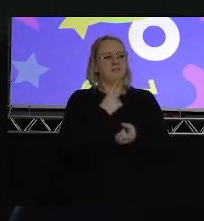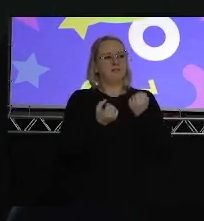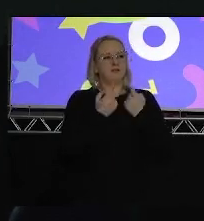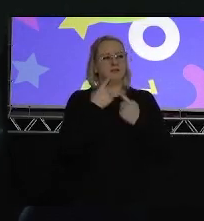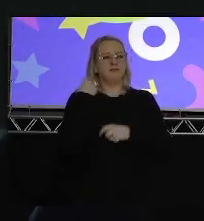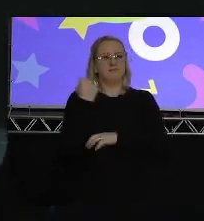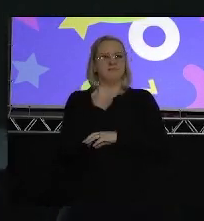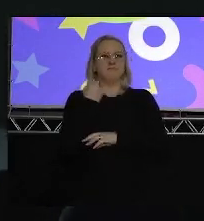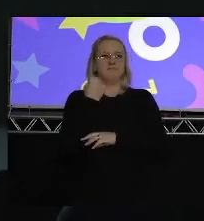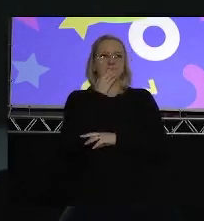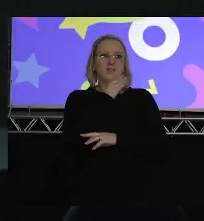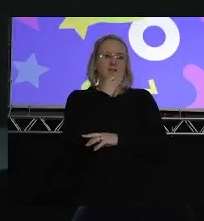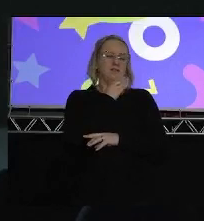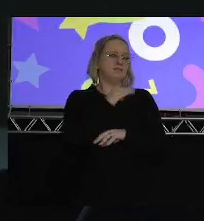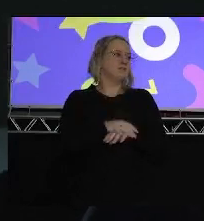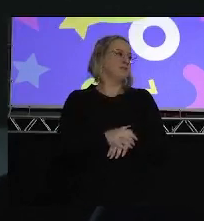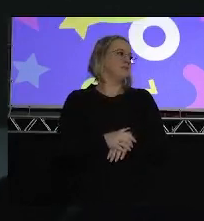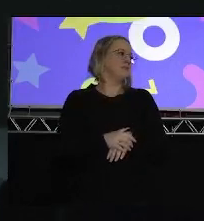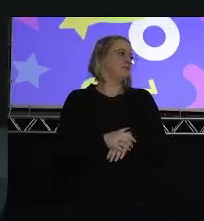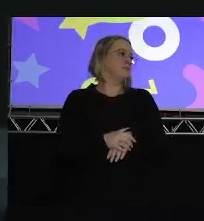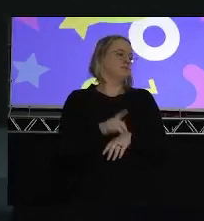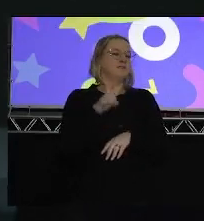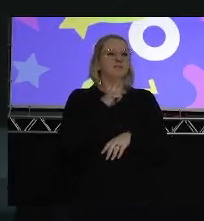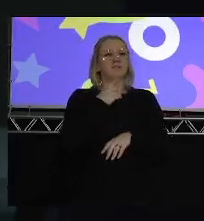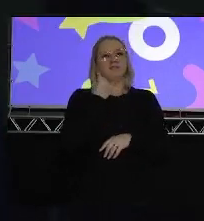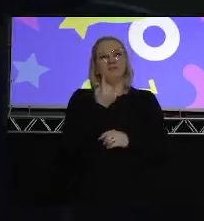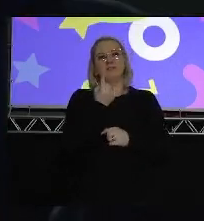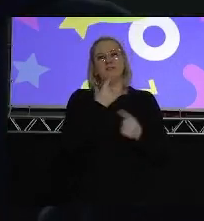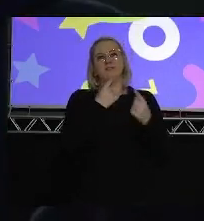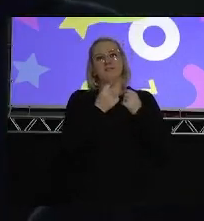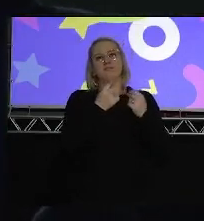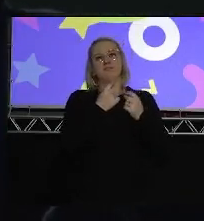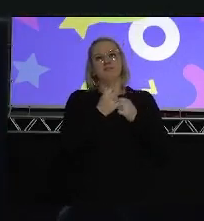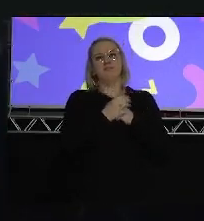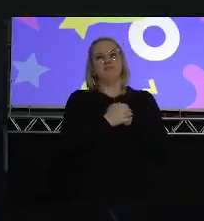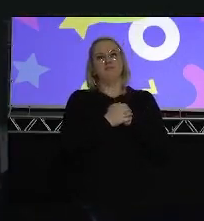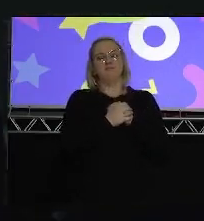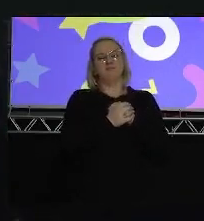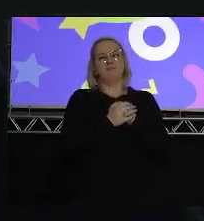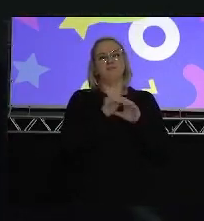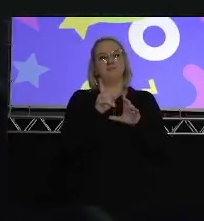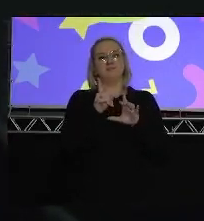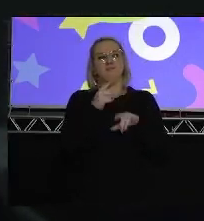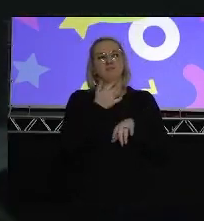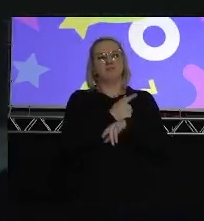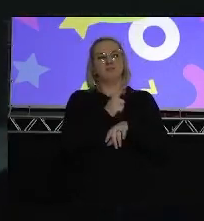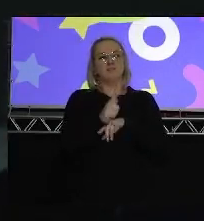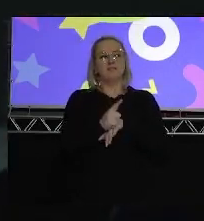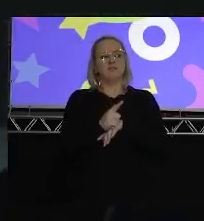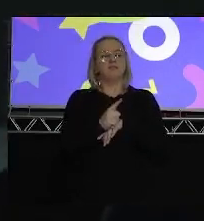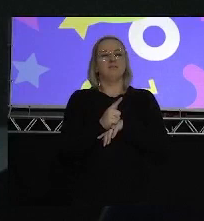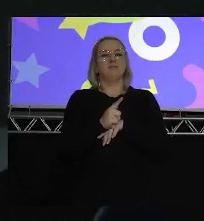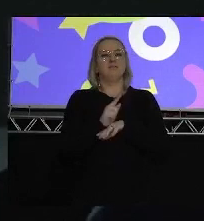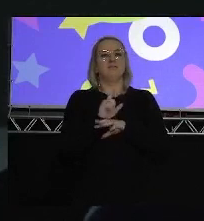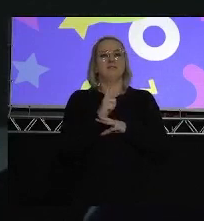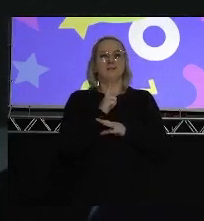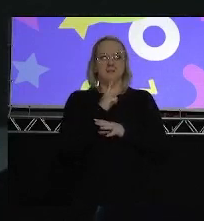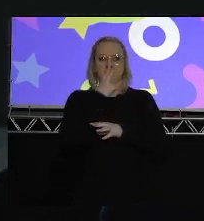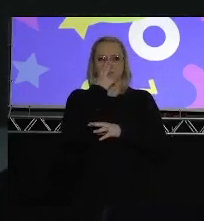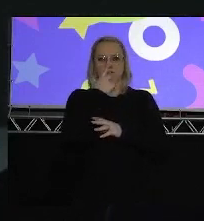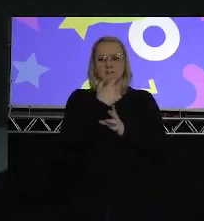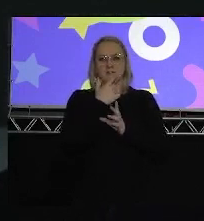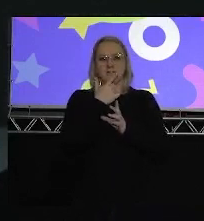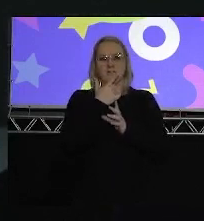ali. Né? Tinha uma coalizão entre esses gestores. Isso é fundamental. A gente tinha uma coalizão. Eles estavam dispostos a